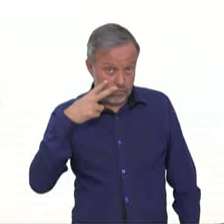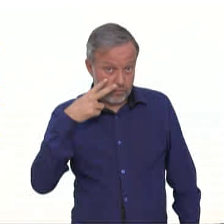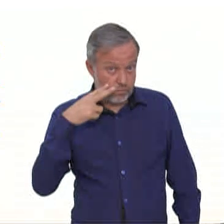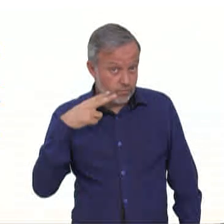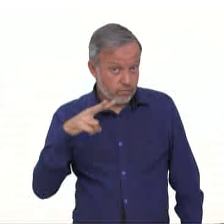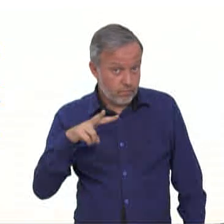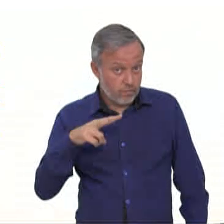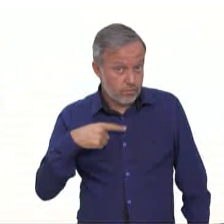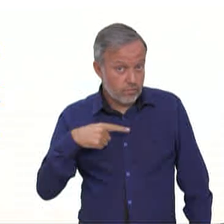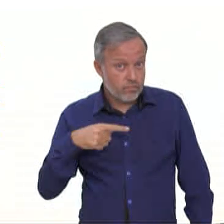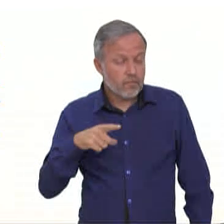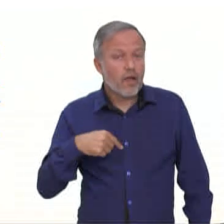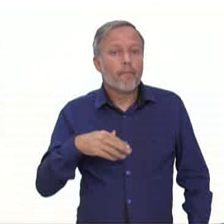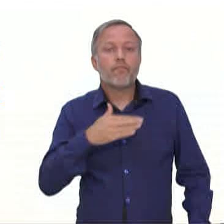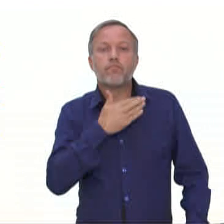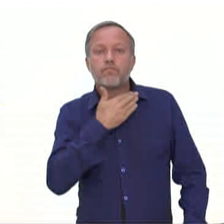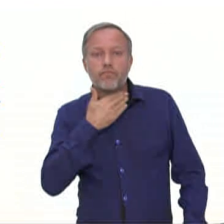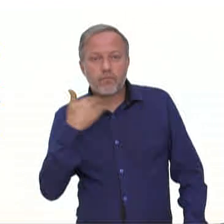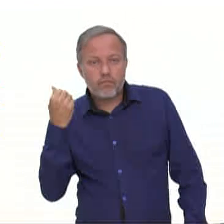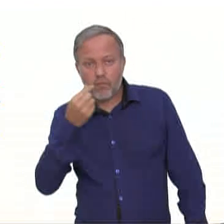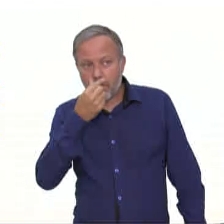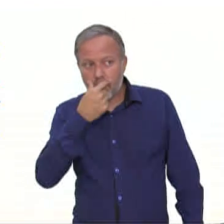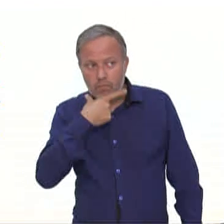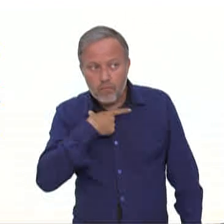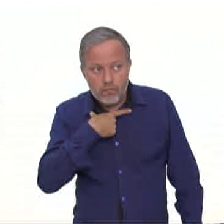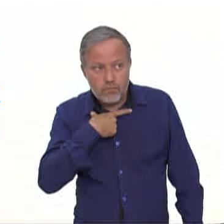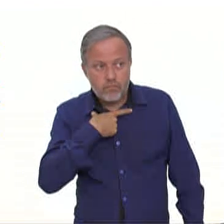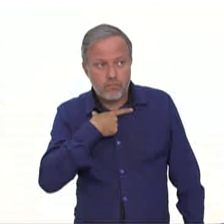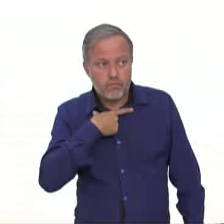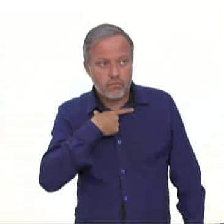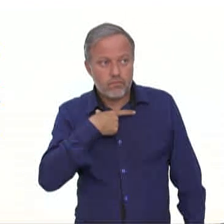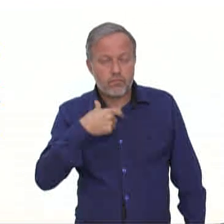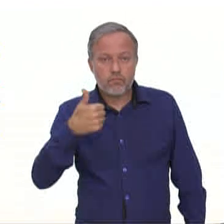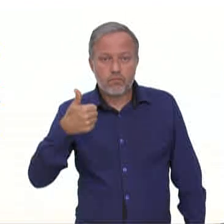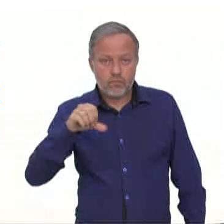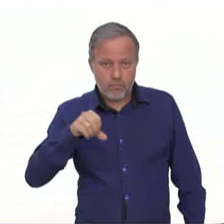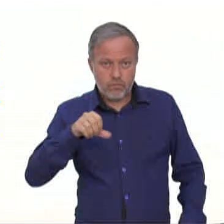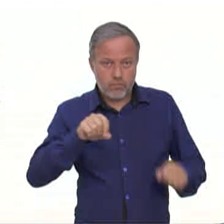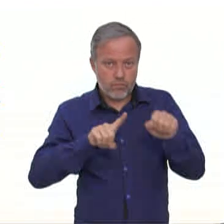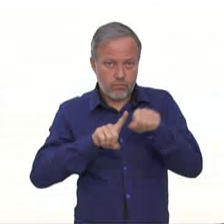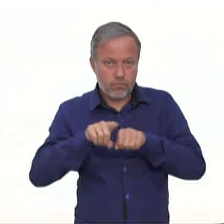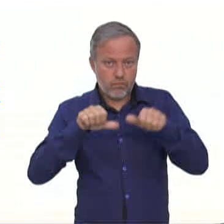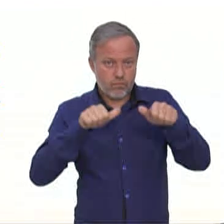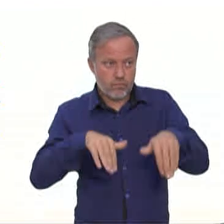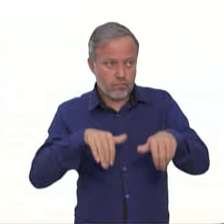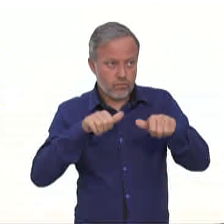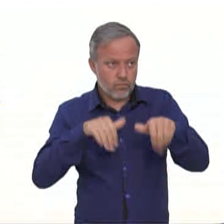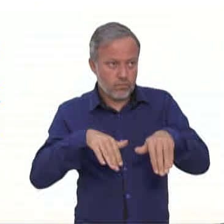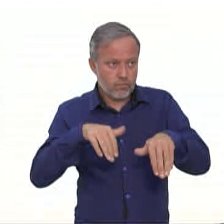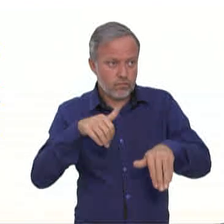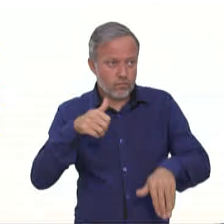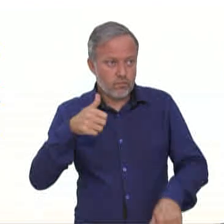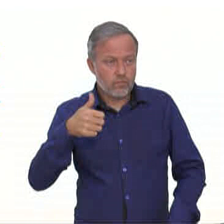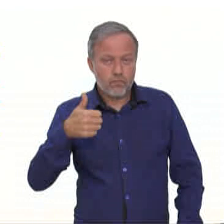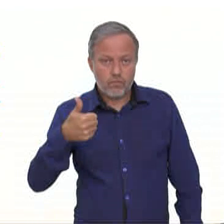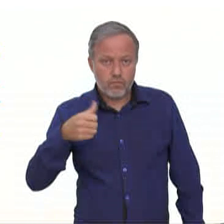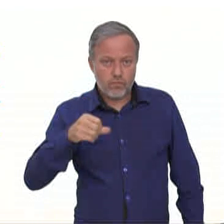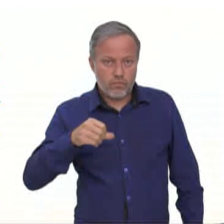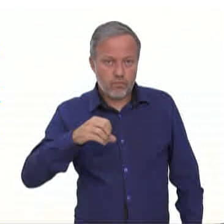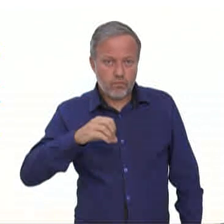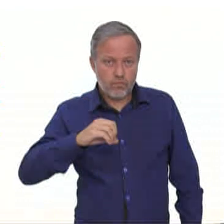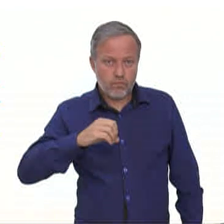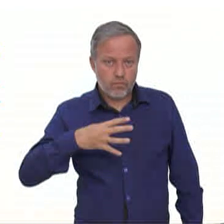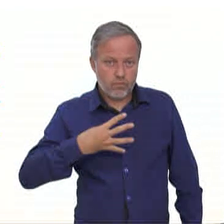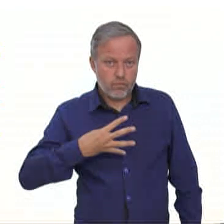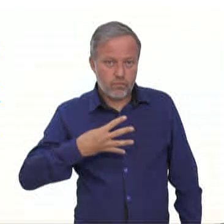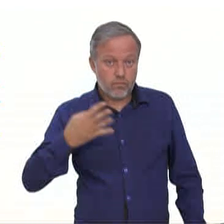pelos equívocos, né? De setembro e não C setembro, de 1908 com câncer e hoje é considerado